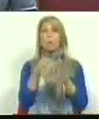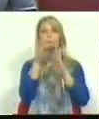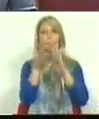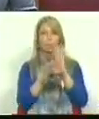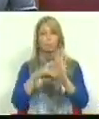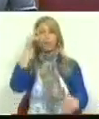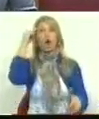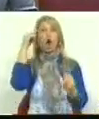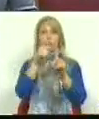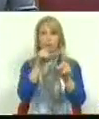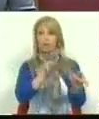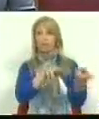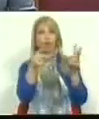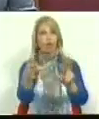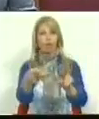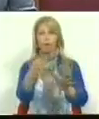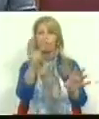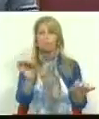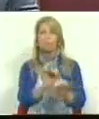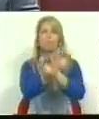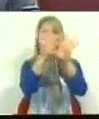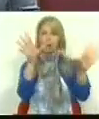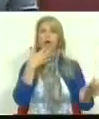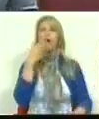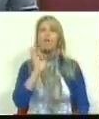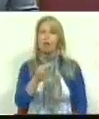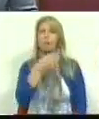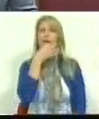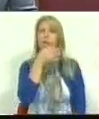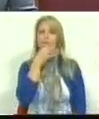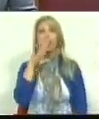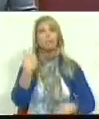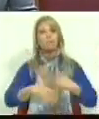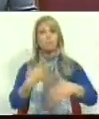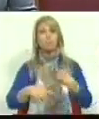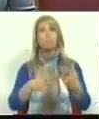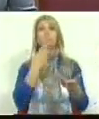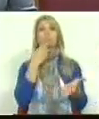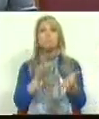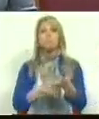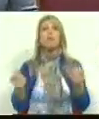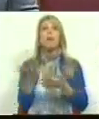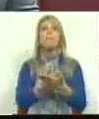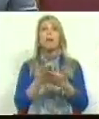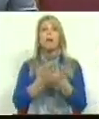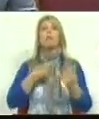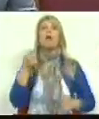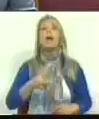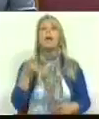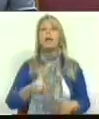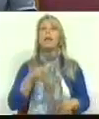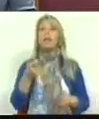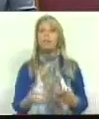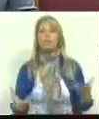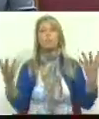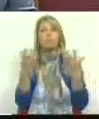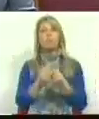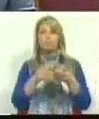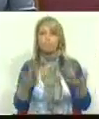claro, mas vale a pena frisar: dinamizar um verdadeiro mercado de arrendamento que, em conjunto com o impulso